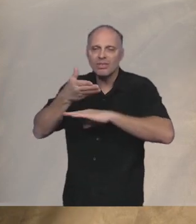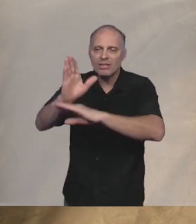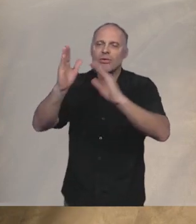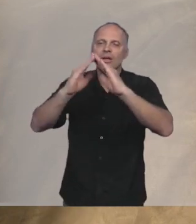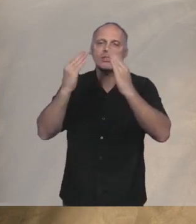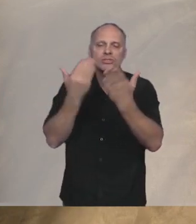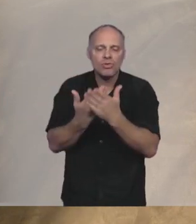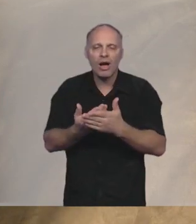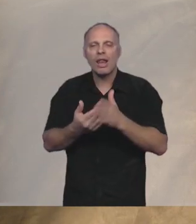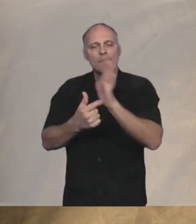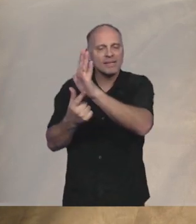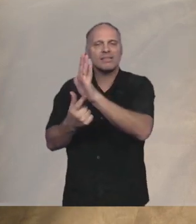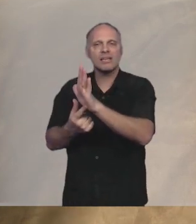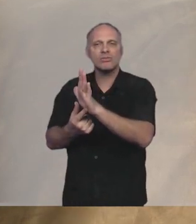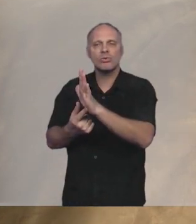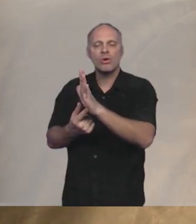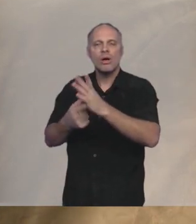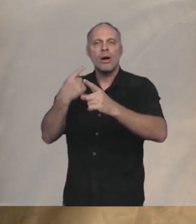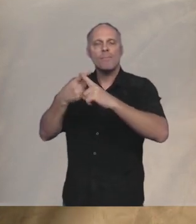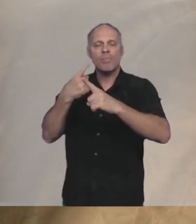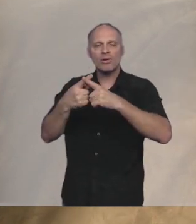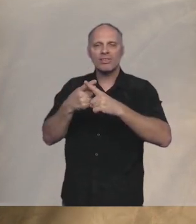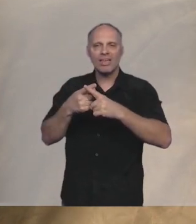coexistem e que